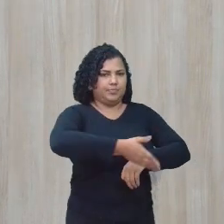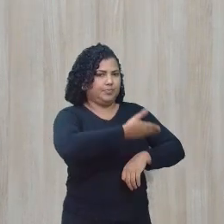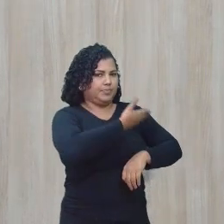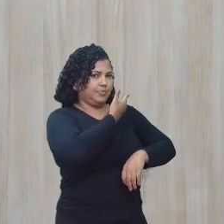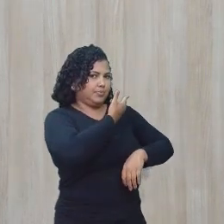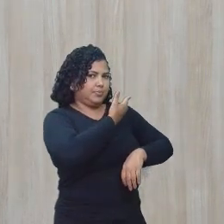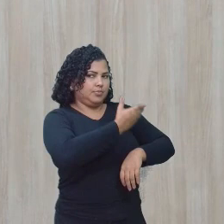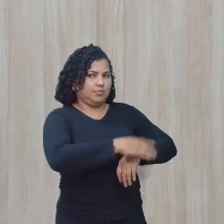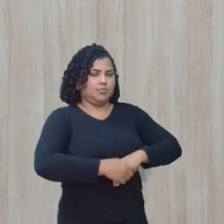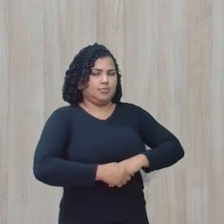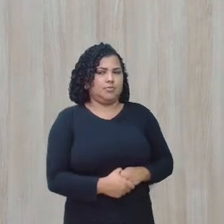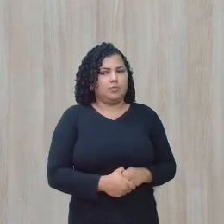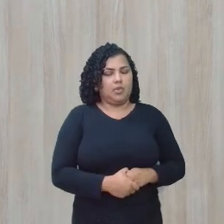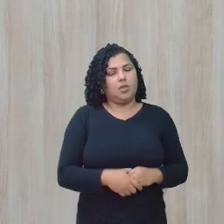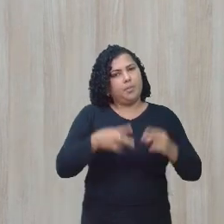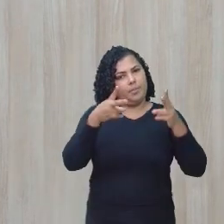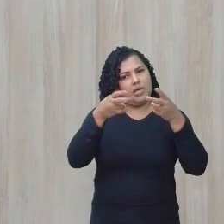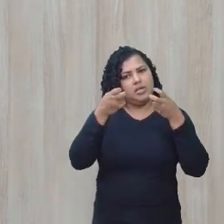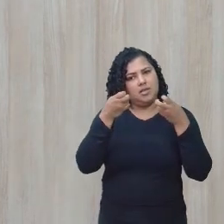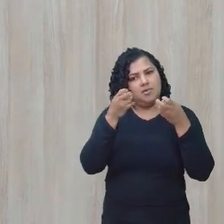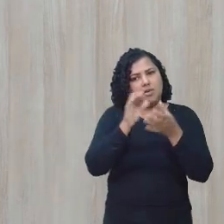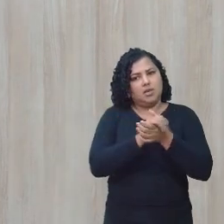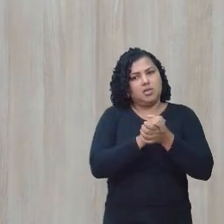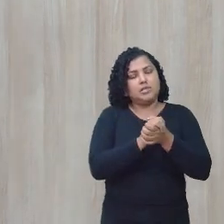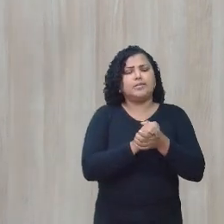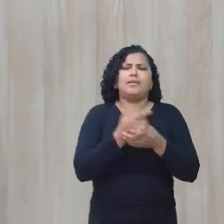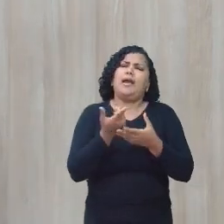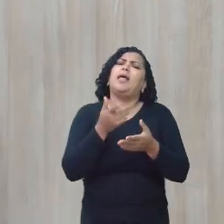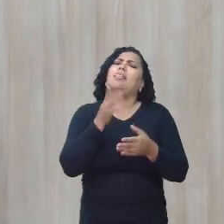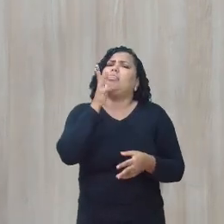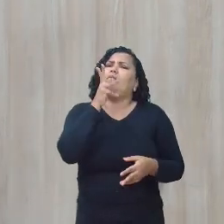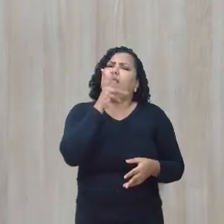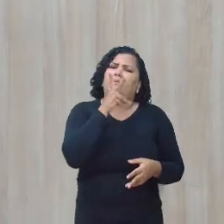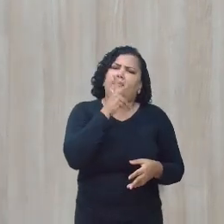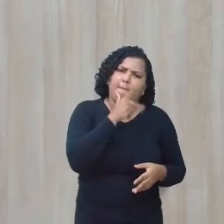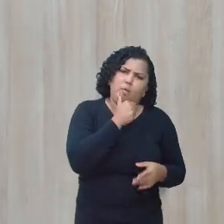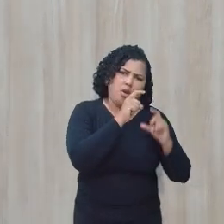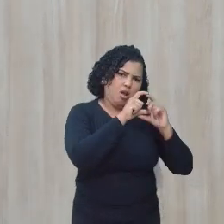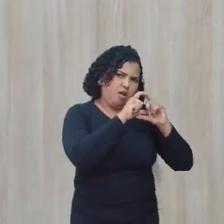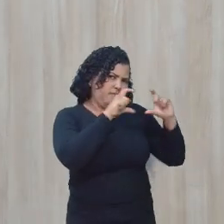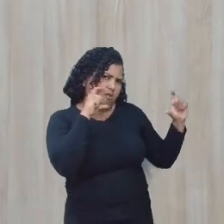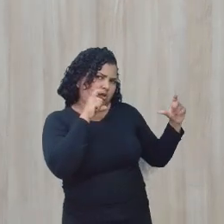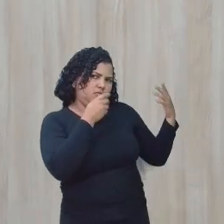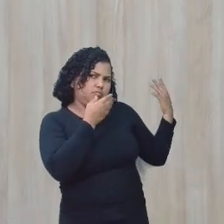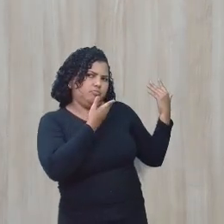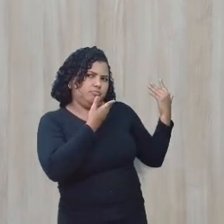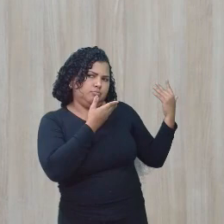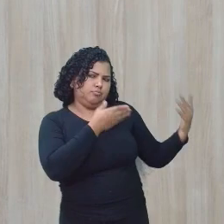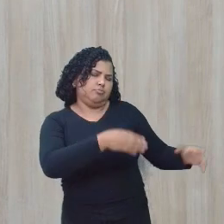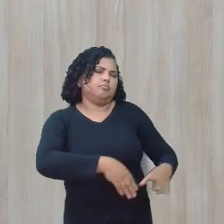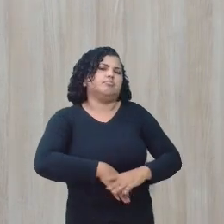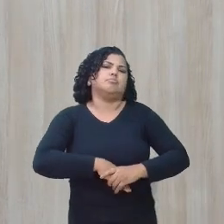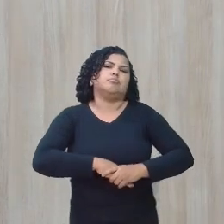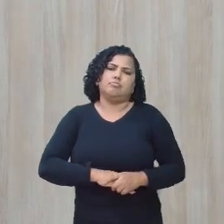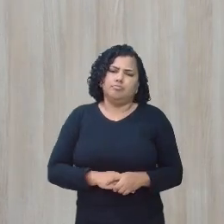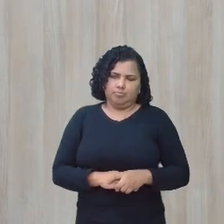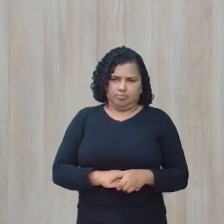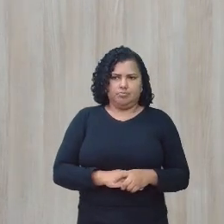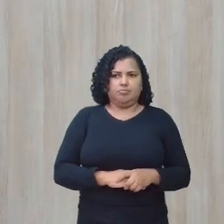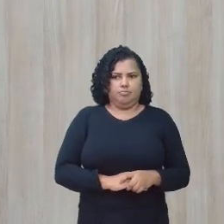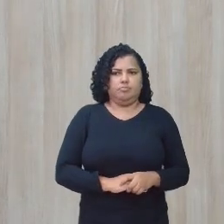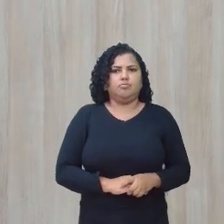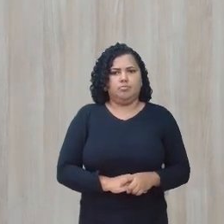Many hours. Perceba aqui, ó, isso leva muito tempo. Eu falei muito. Muitas